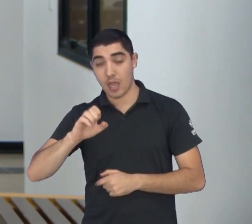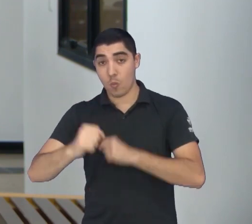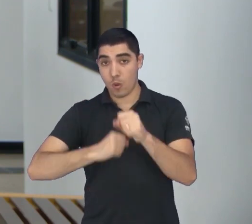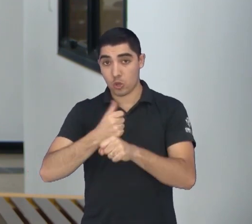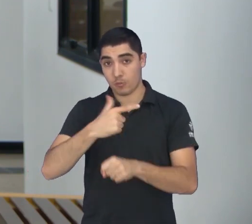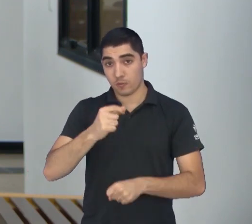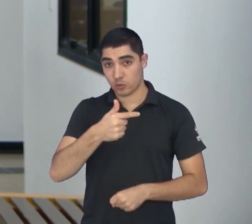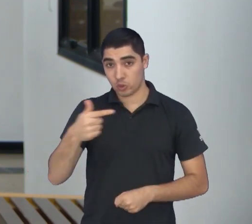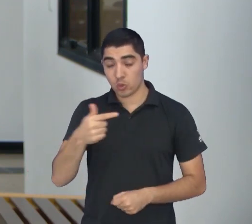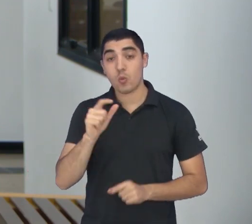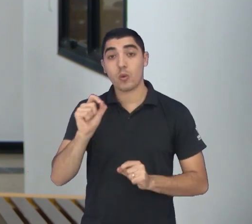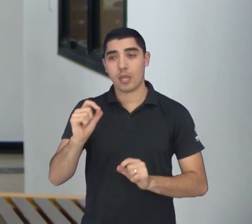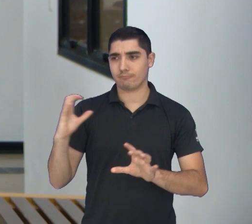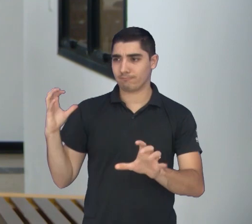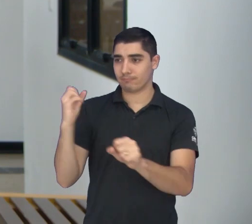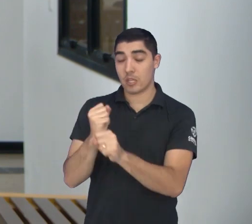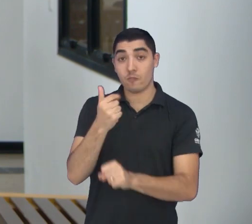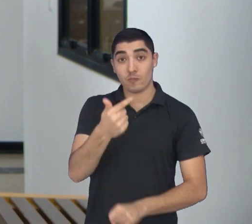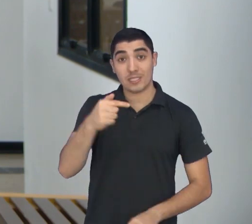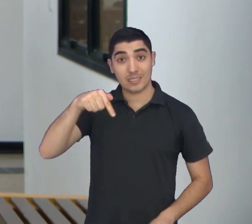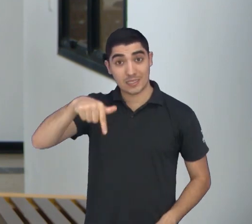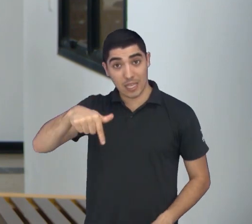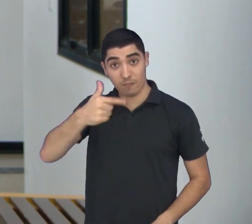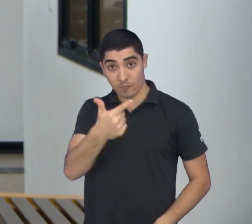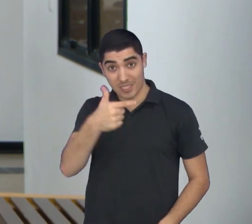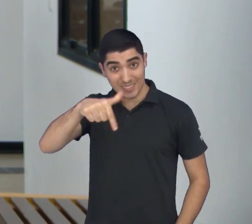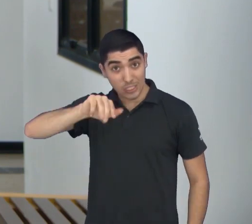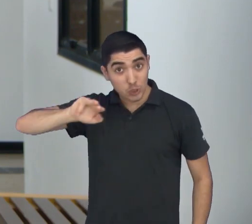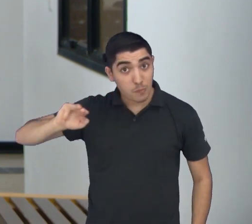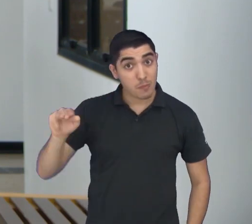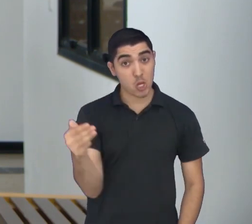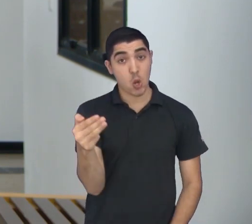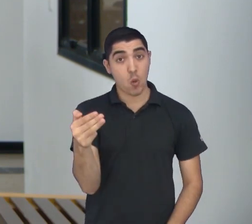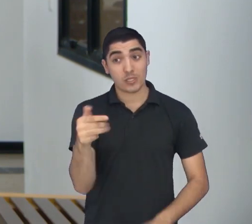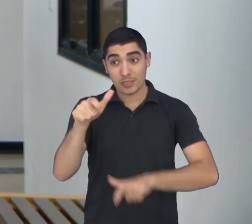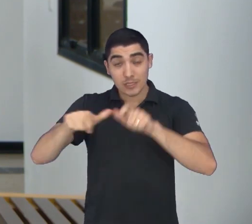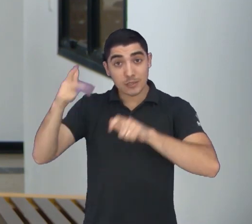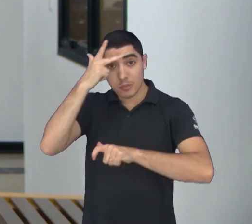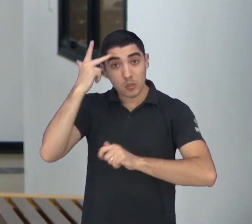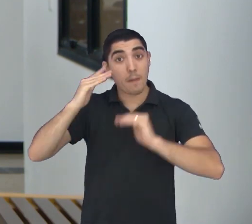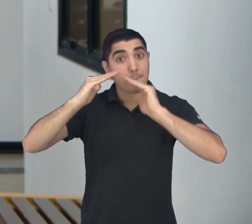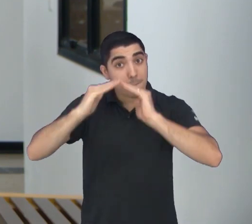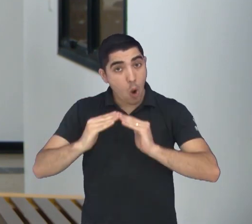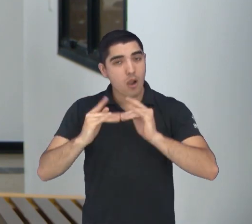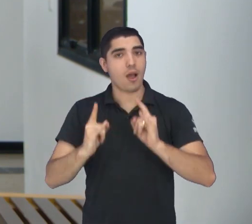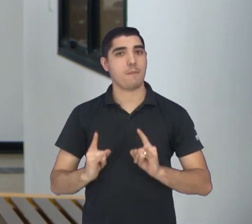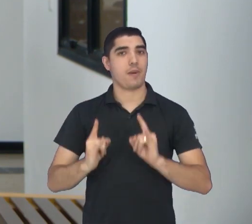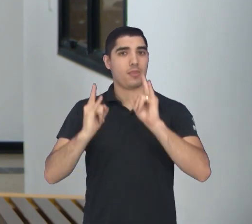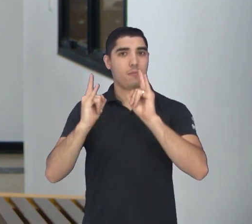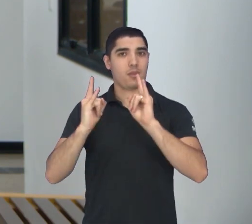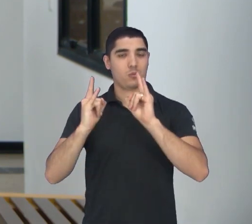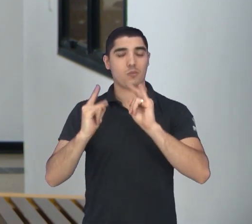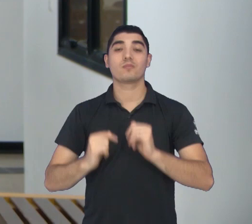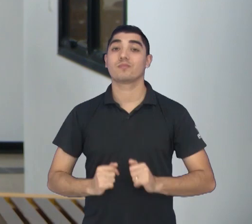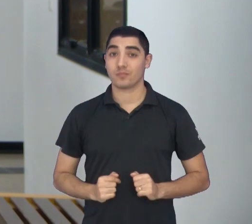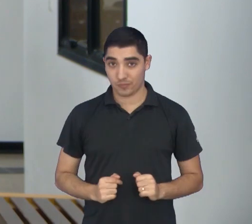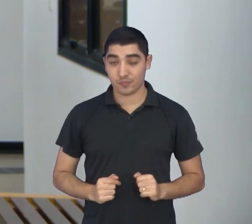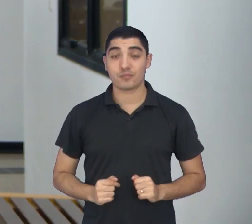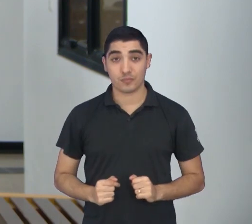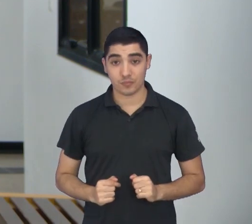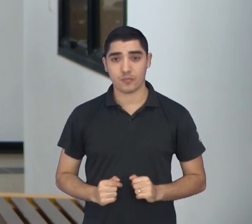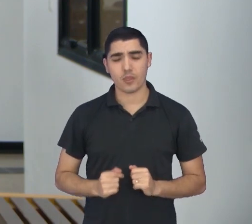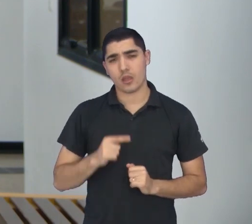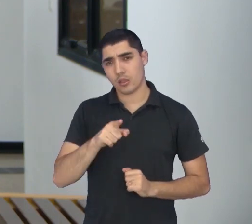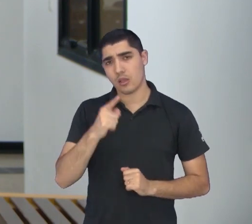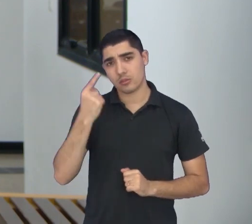mais de 27 milhões de pessoas que vivem em apartamentos, que moram em apartamentos, né? Só